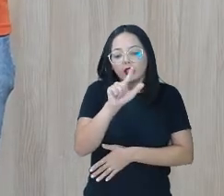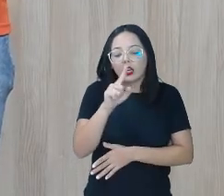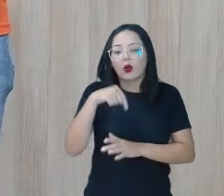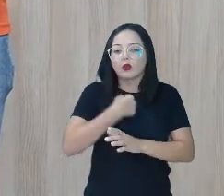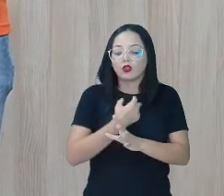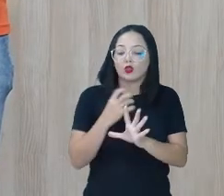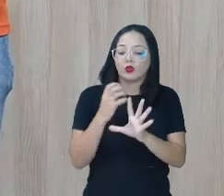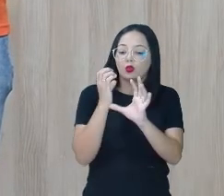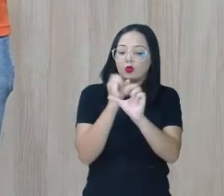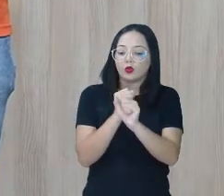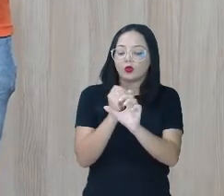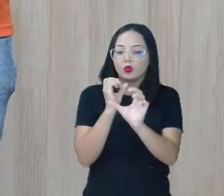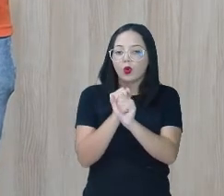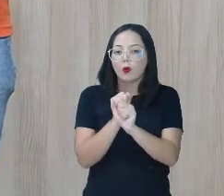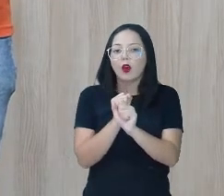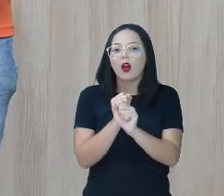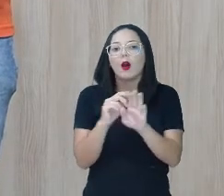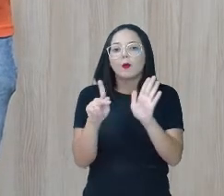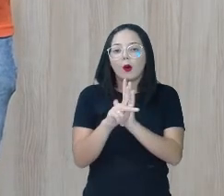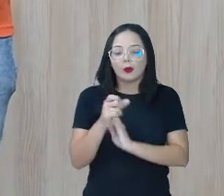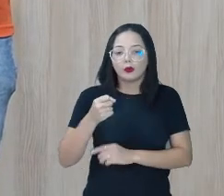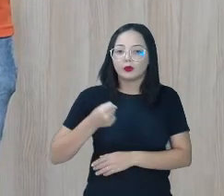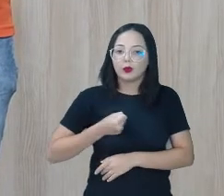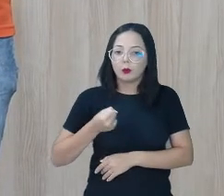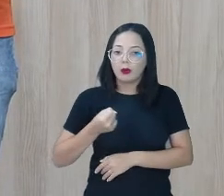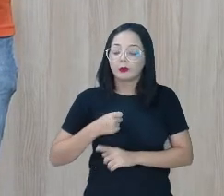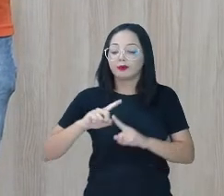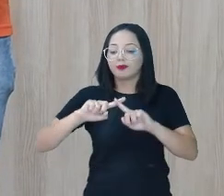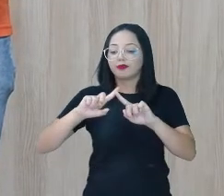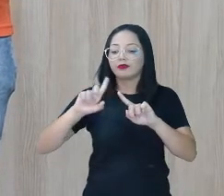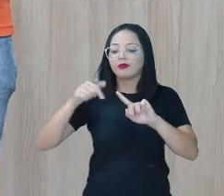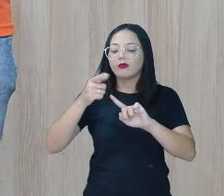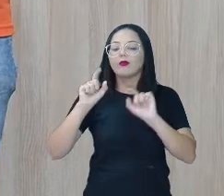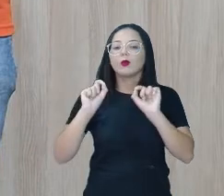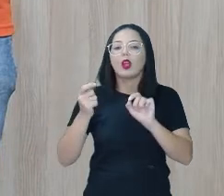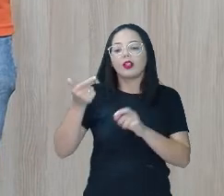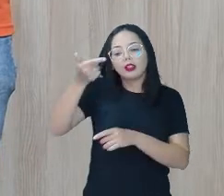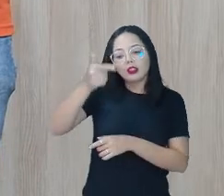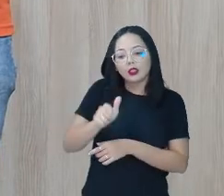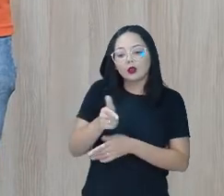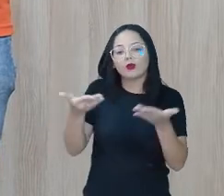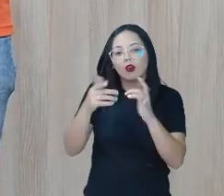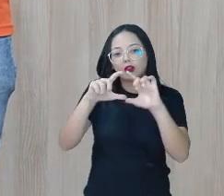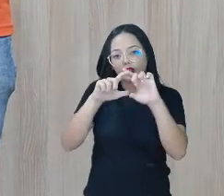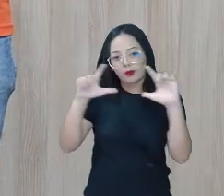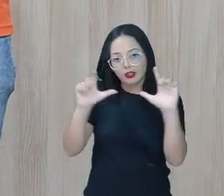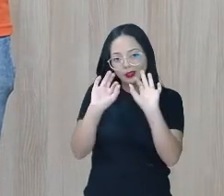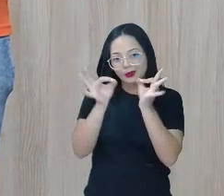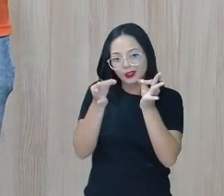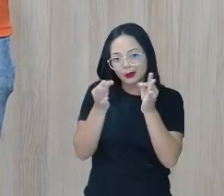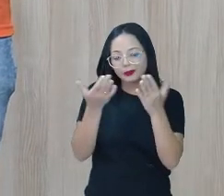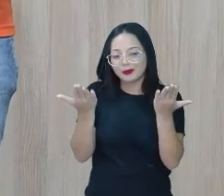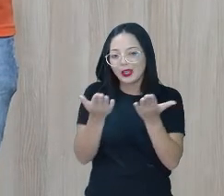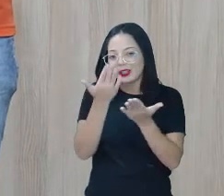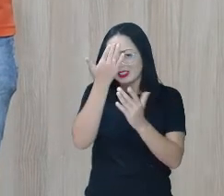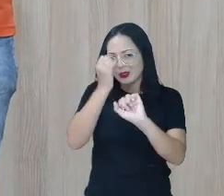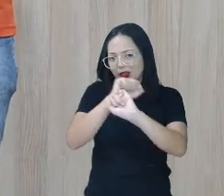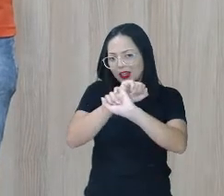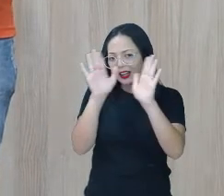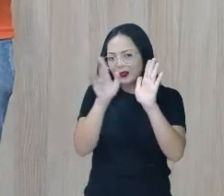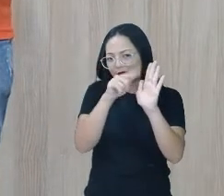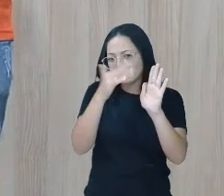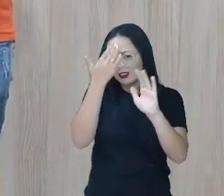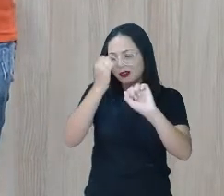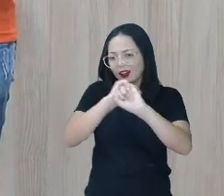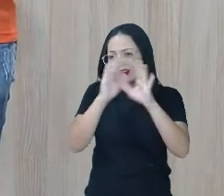a parte, os coeficientes numéricos e depois repete aí essa expressão, tá bom? Ficou bem claro aí para